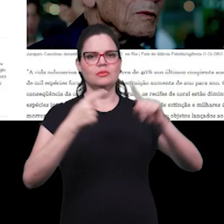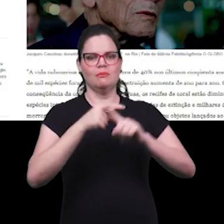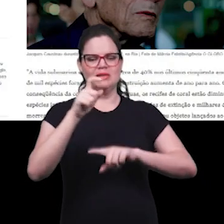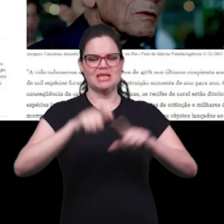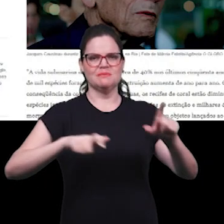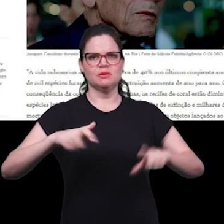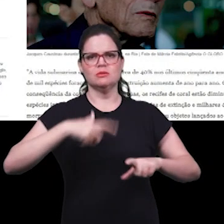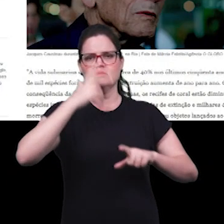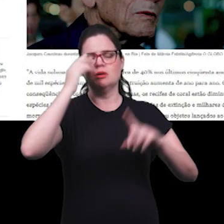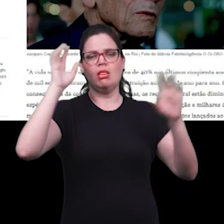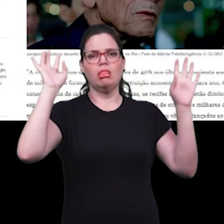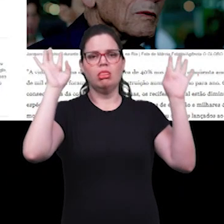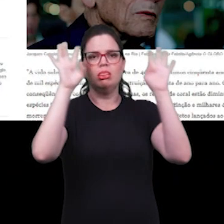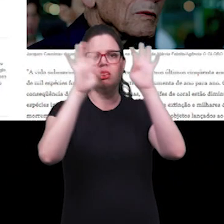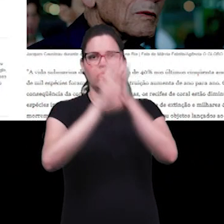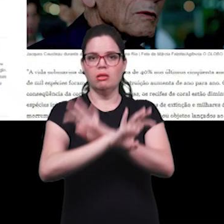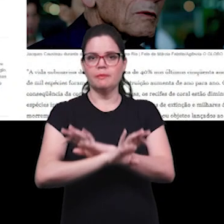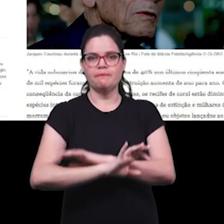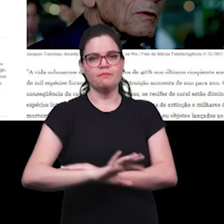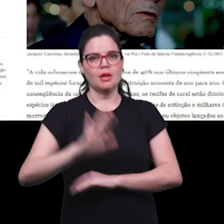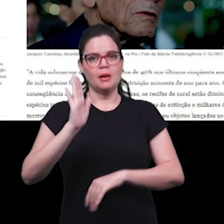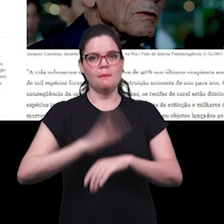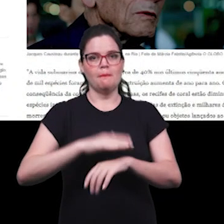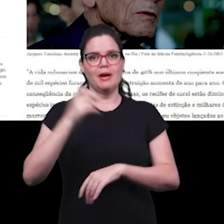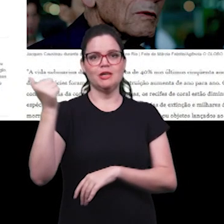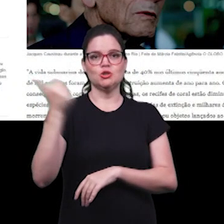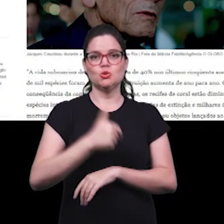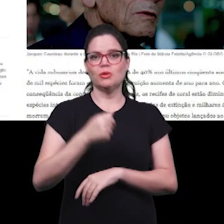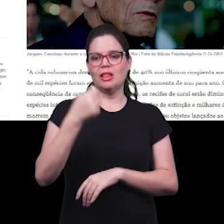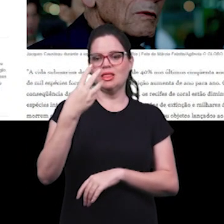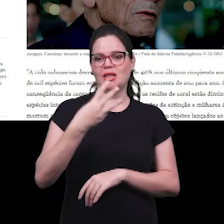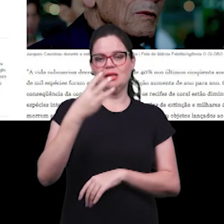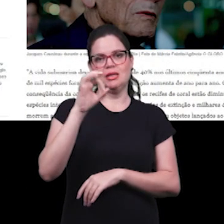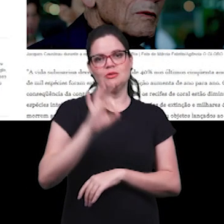já 1/3 da vida marinha, ela se perdeu.